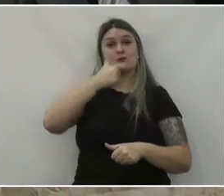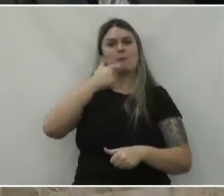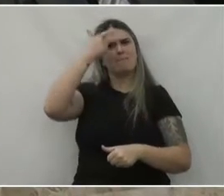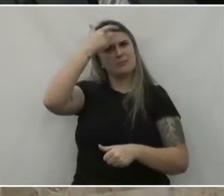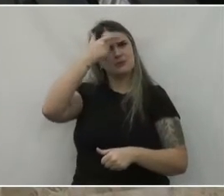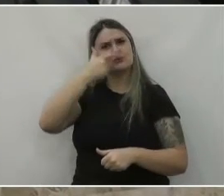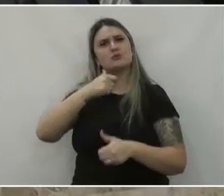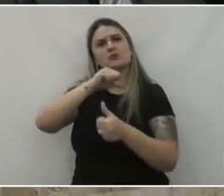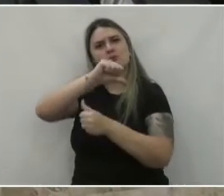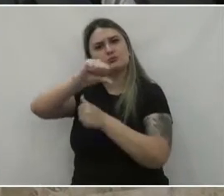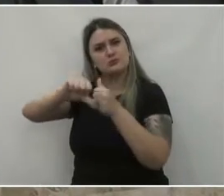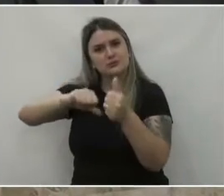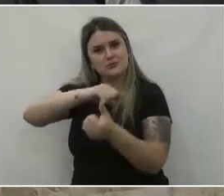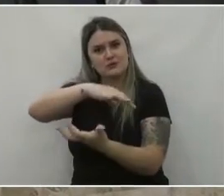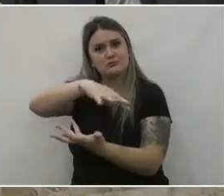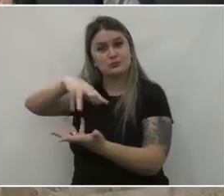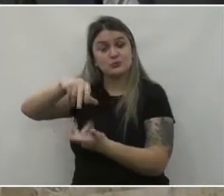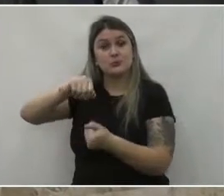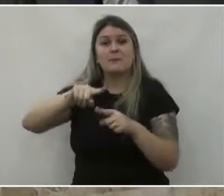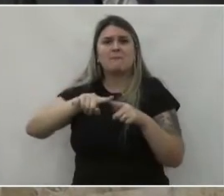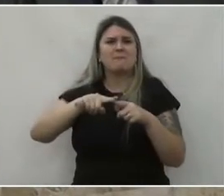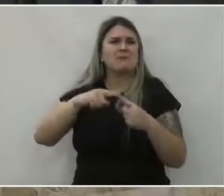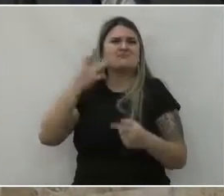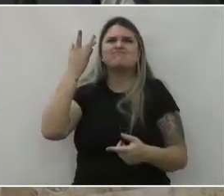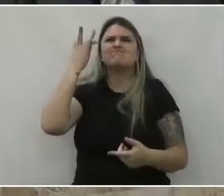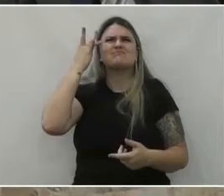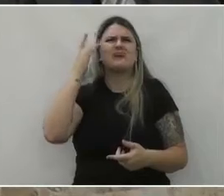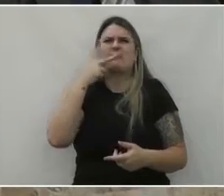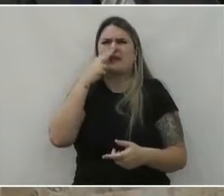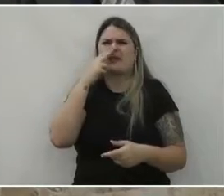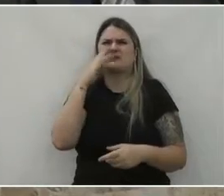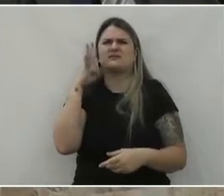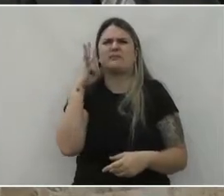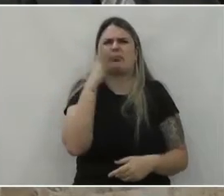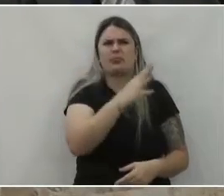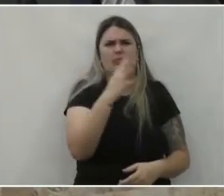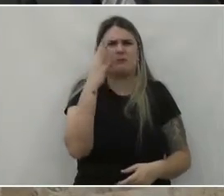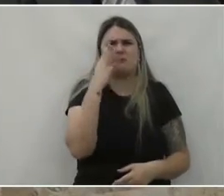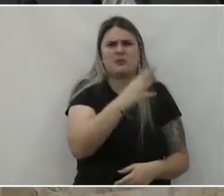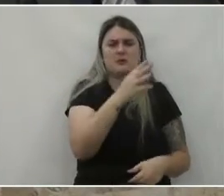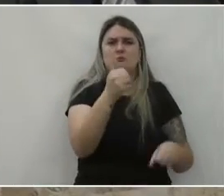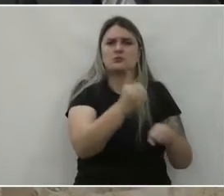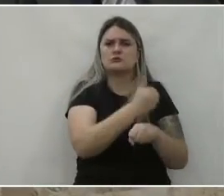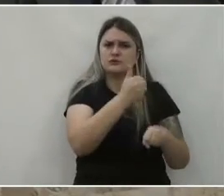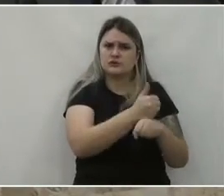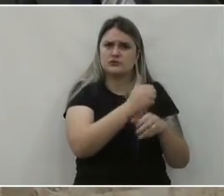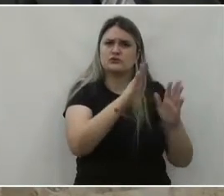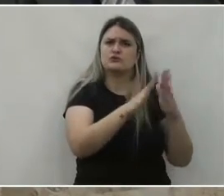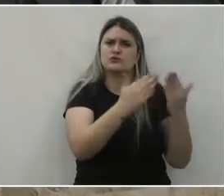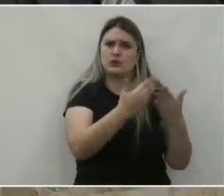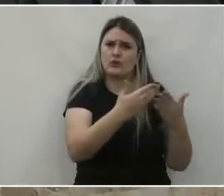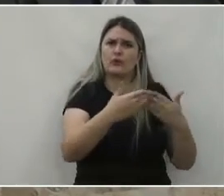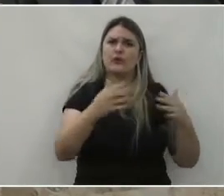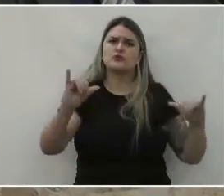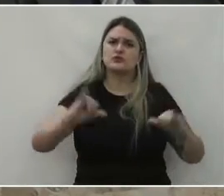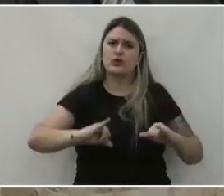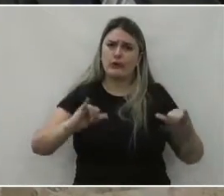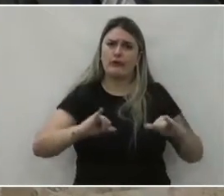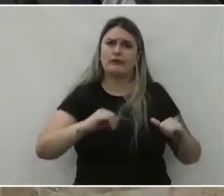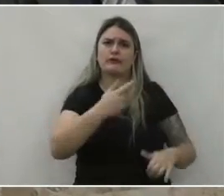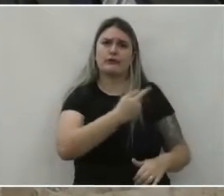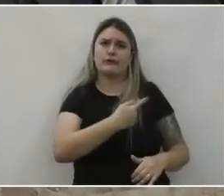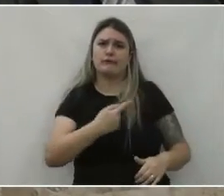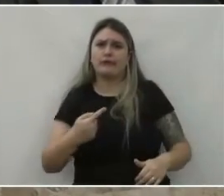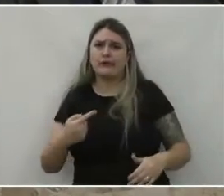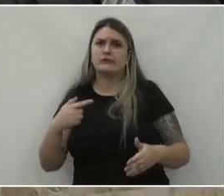transformam o mundo mas ainda admissível os ataques que a educação e profissionais da escola sofre entra governo